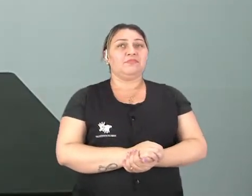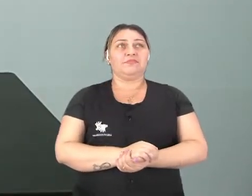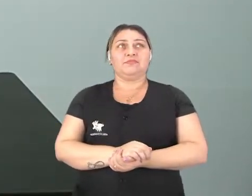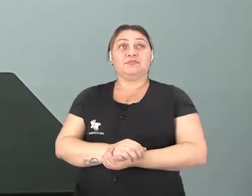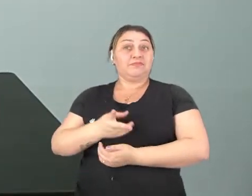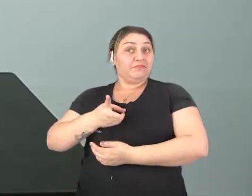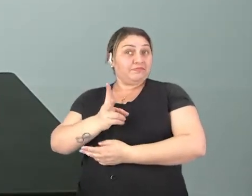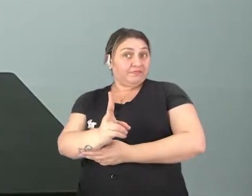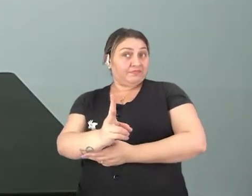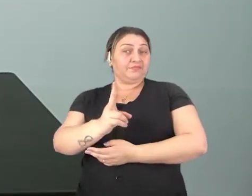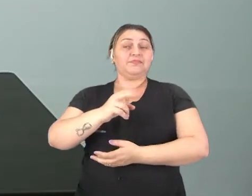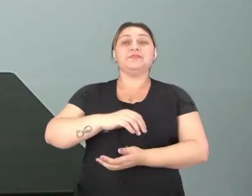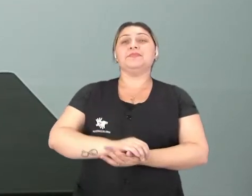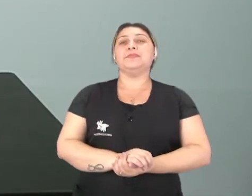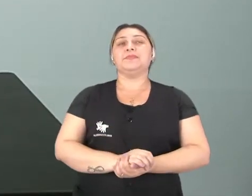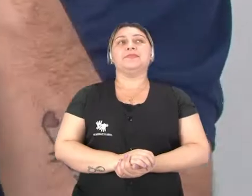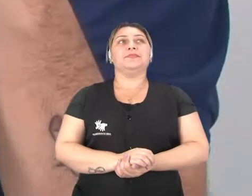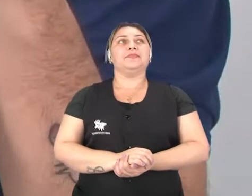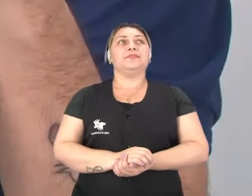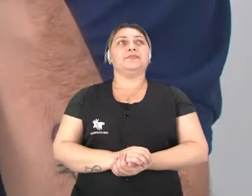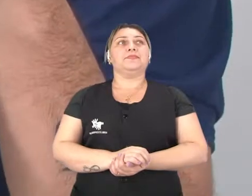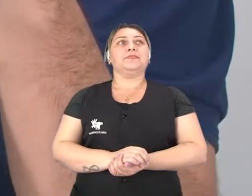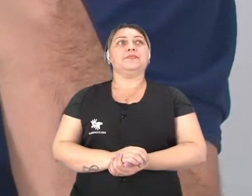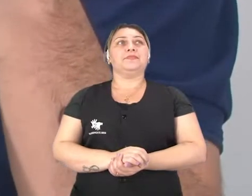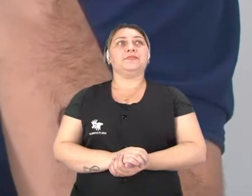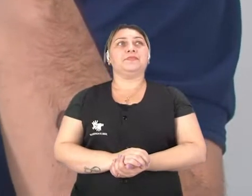Vamos continuar.